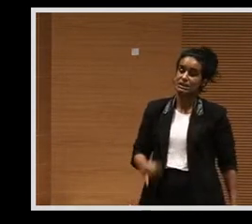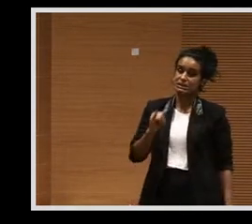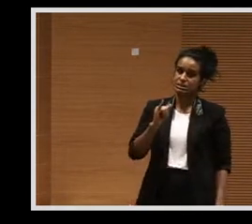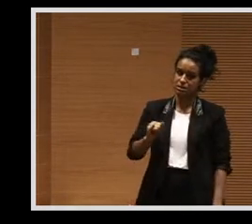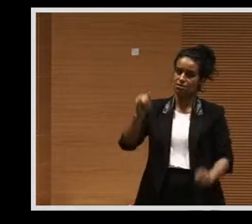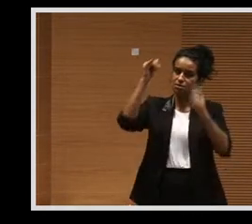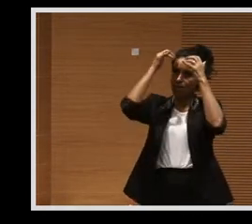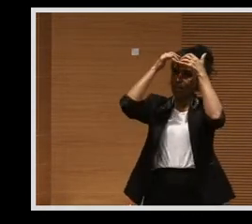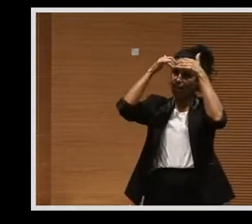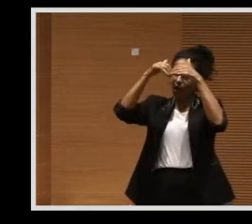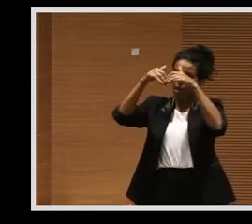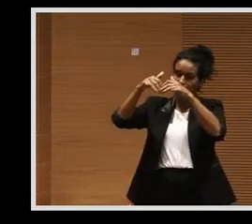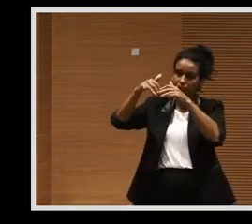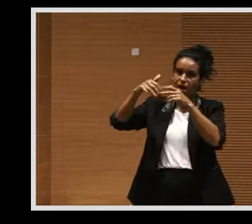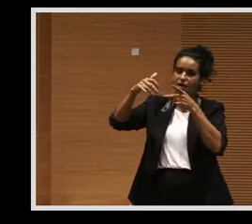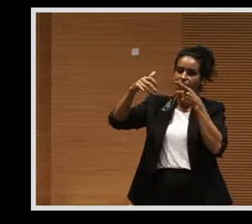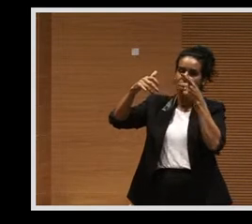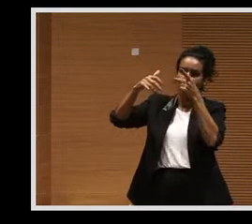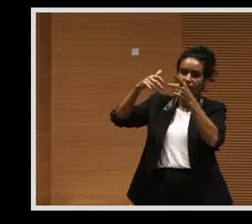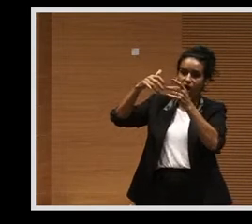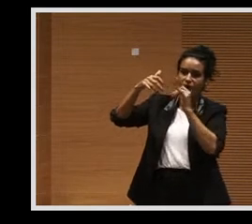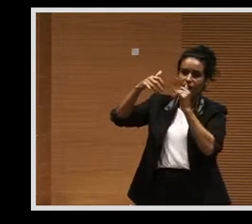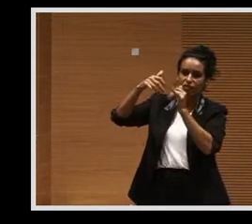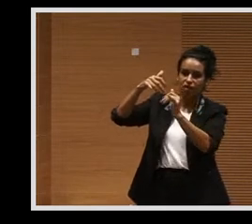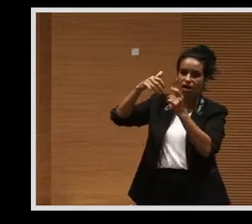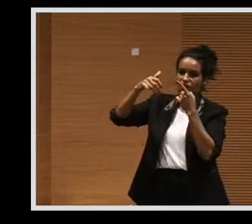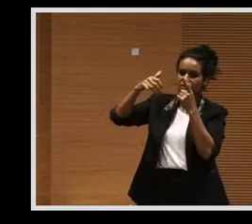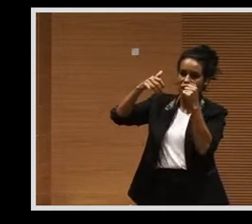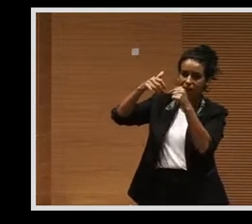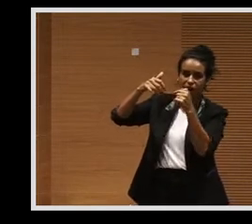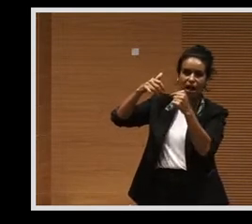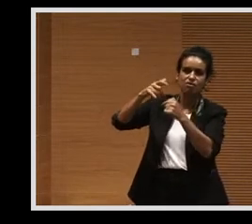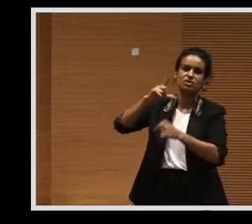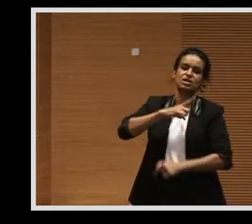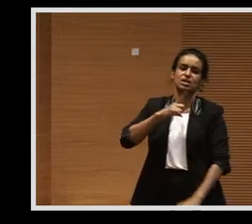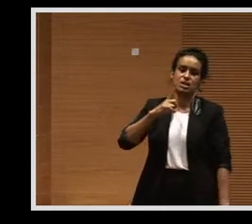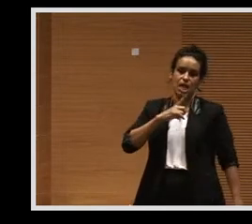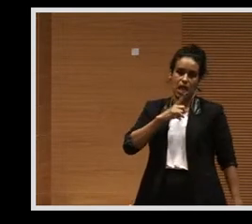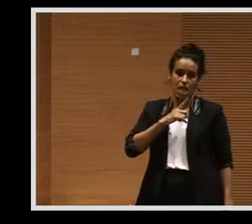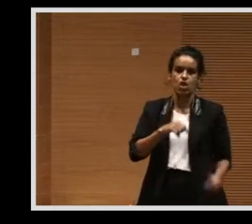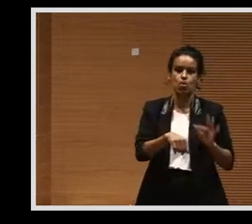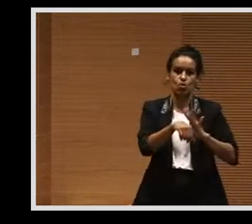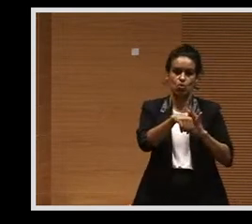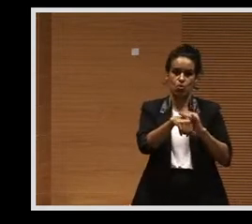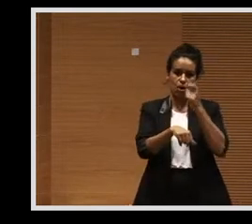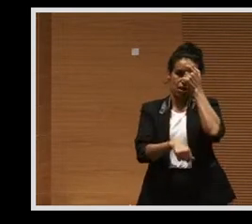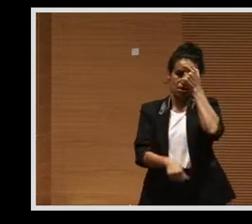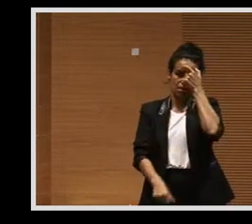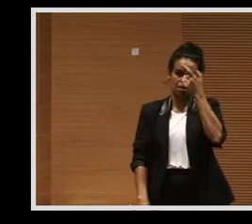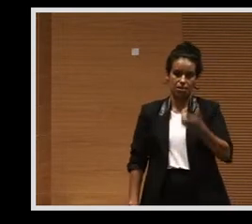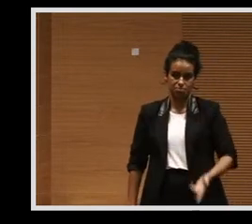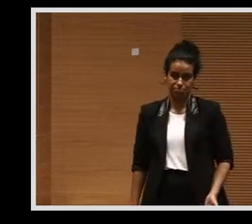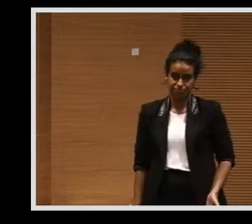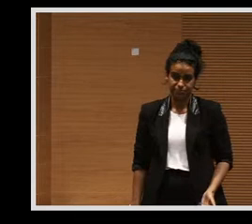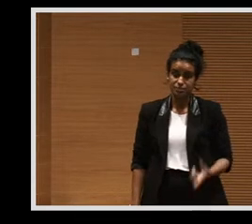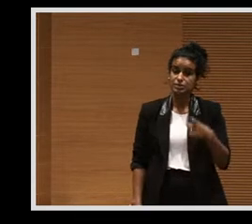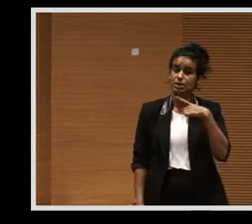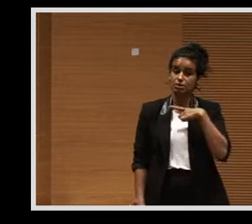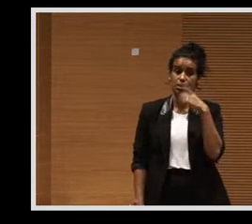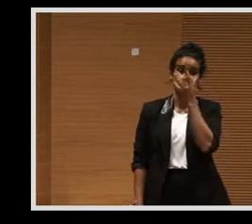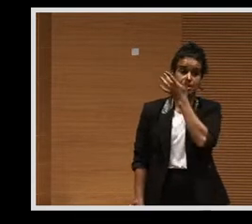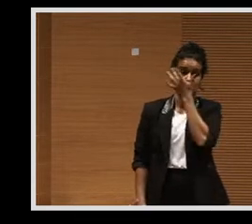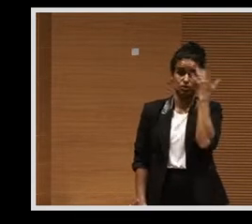É insuportável para muitos profissionais que não se prescrevam antipsicótico para alguém ouvindo vozes. Né?